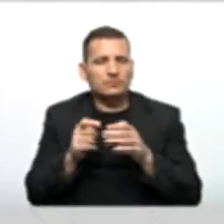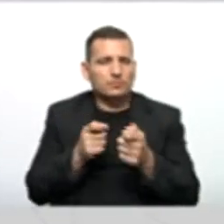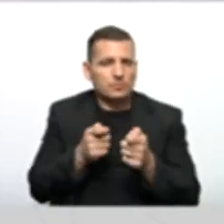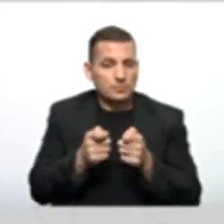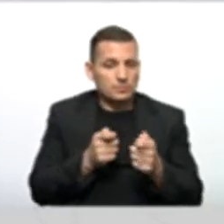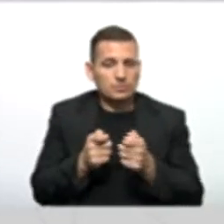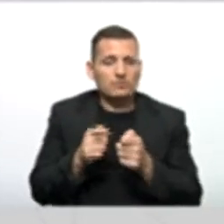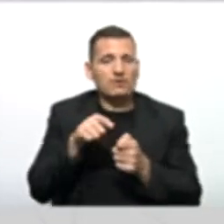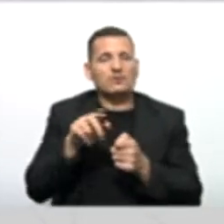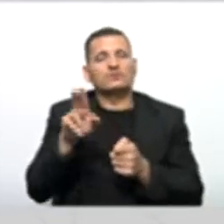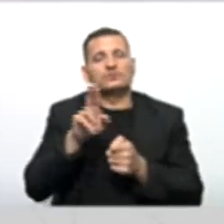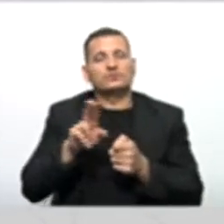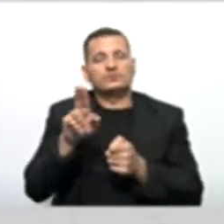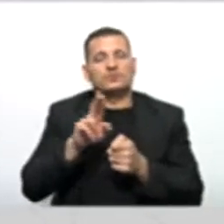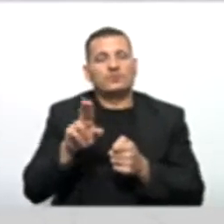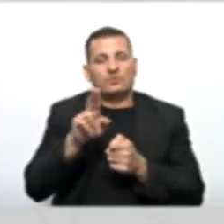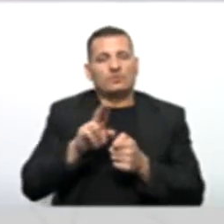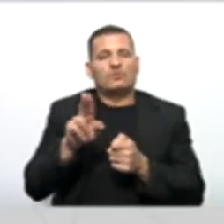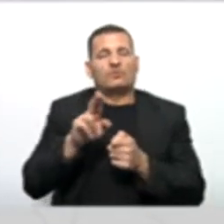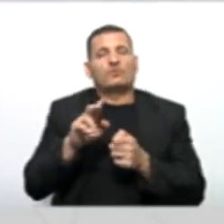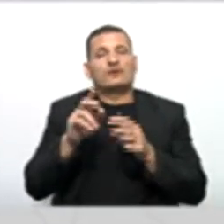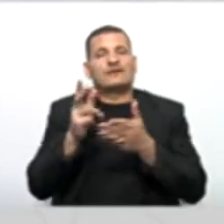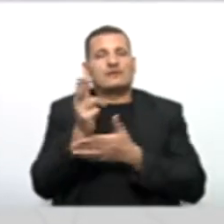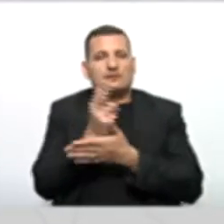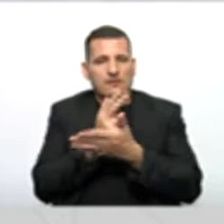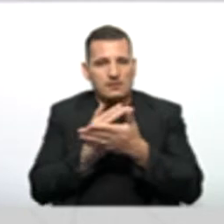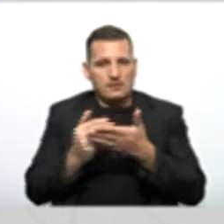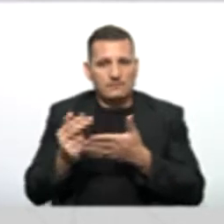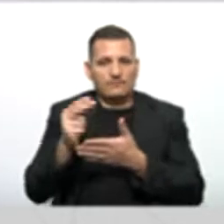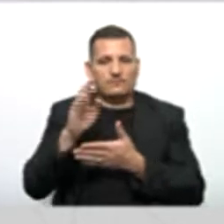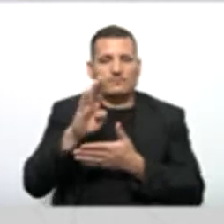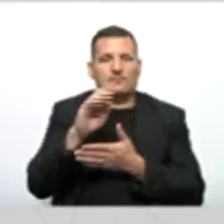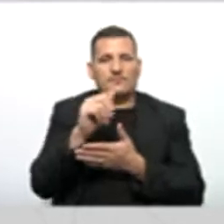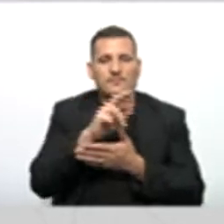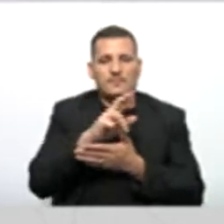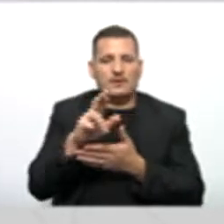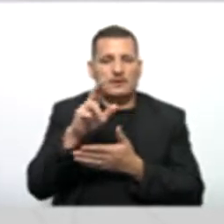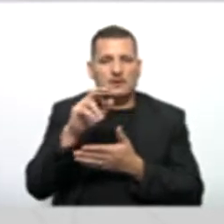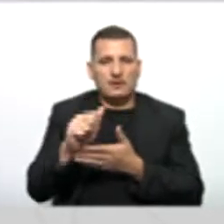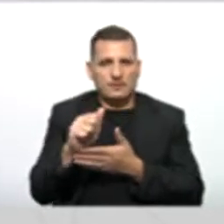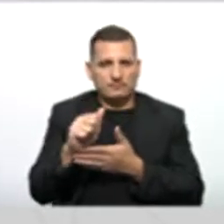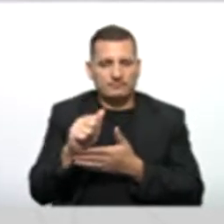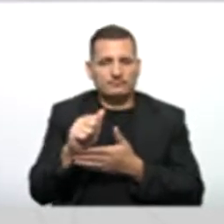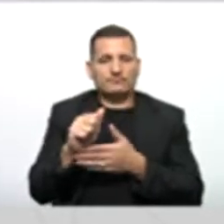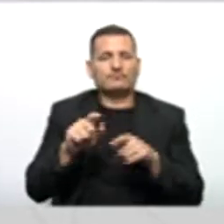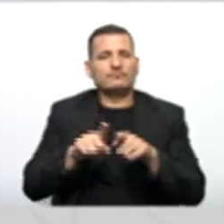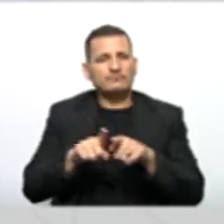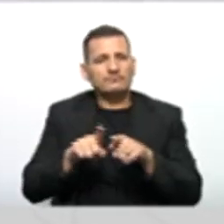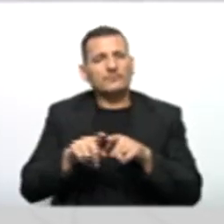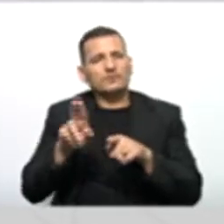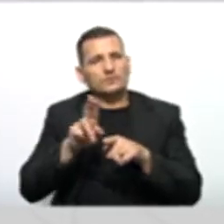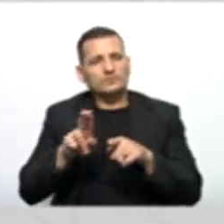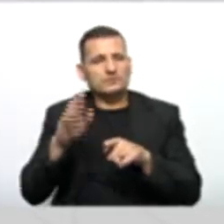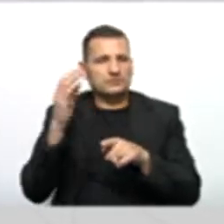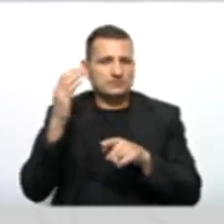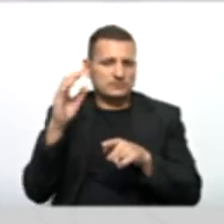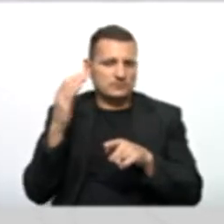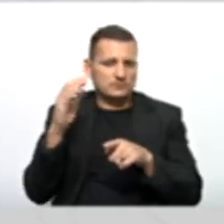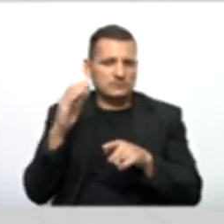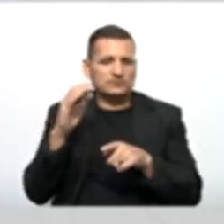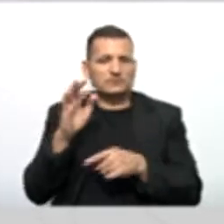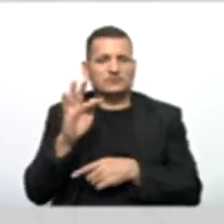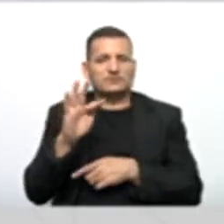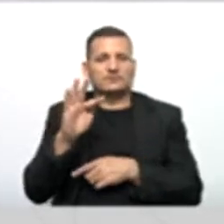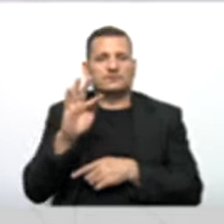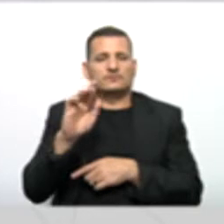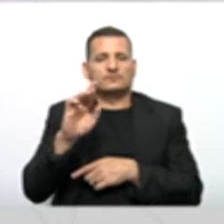gerência do projeto, associado às teorias da administração científica de Frederick Winslow Taylor. Ou seja, a gente teve